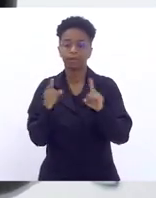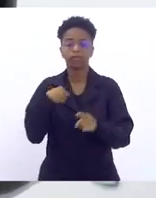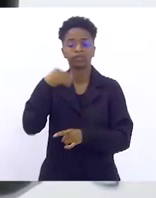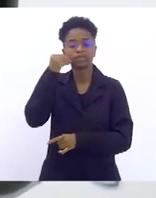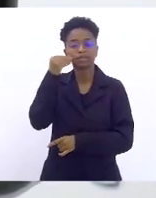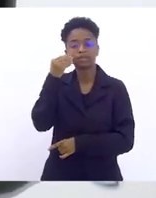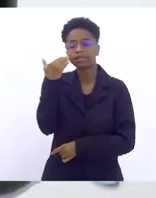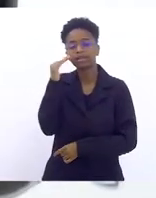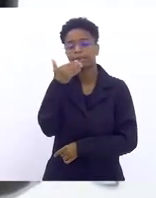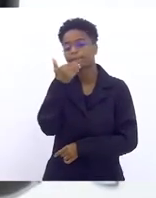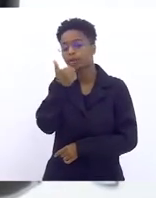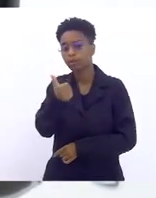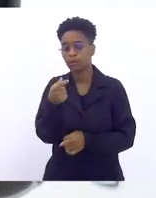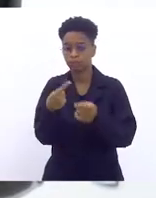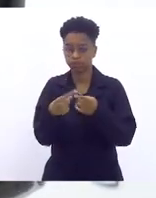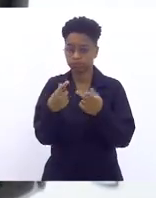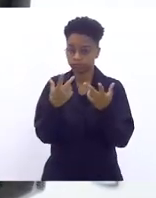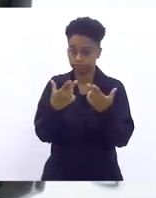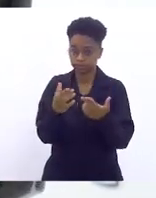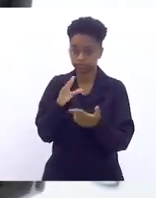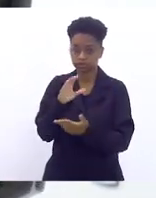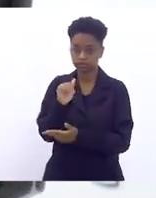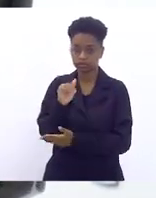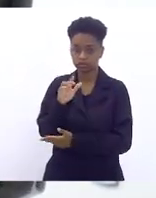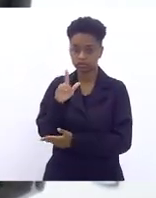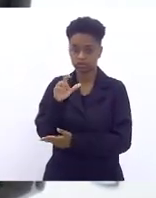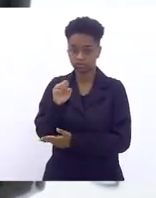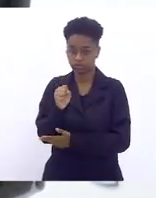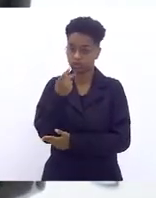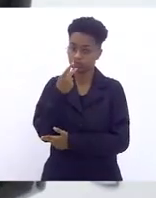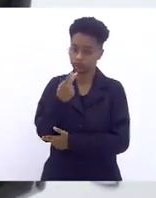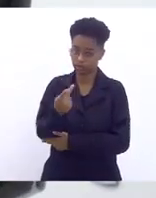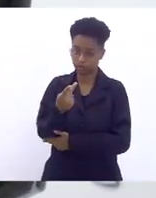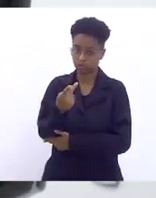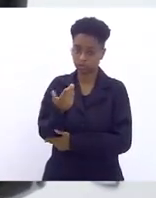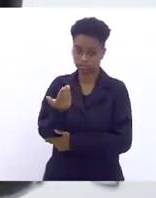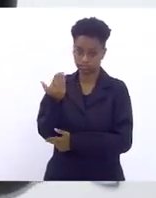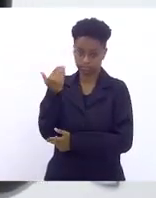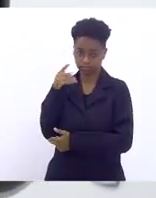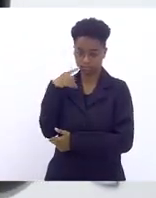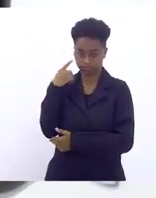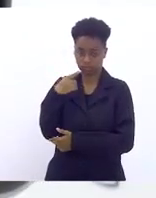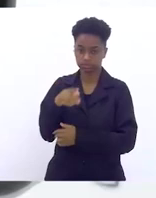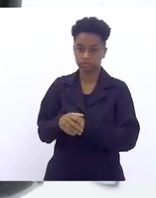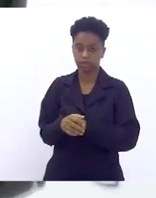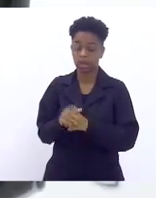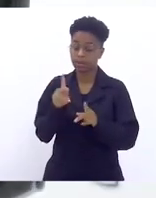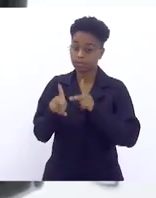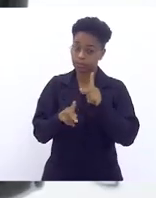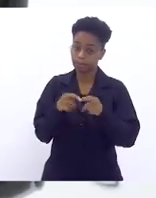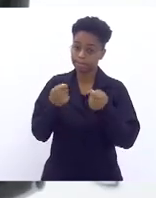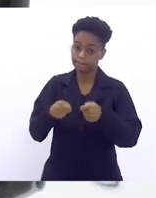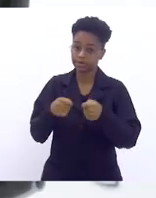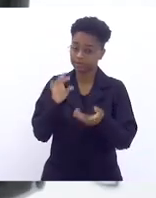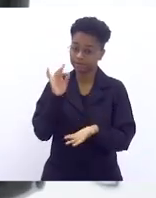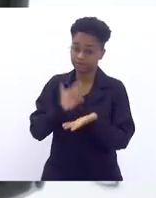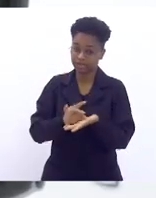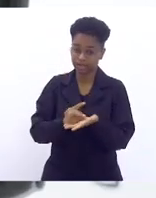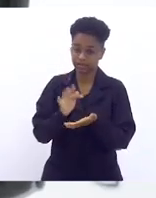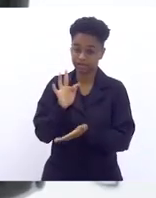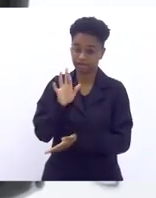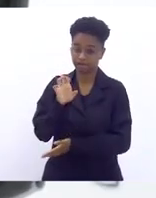melhor porque como deputado Carlos Macedo falou o que a população precisa é na verdade Fred né